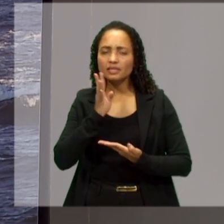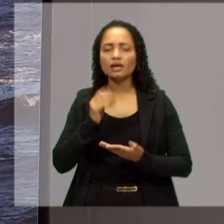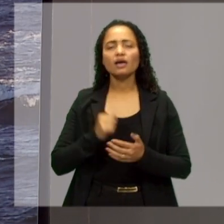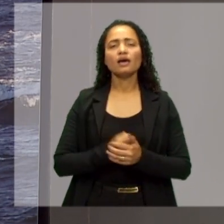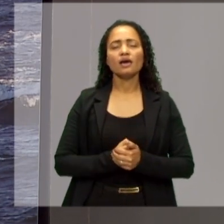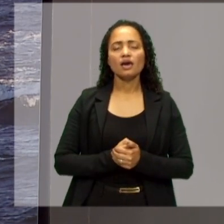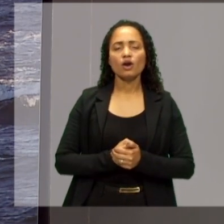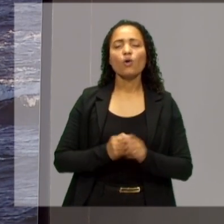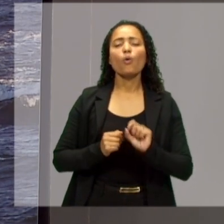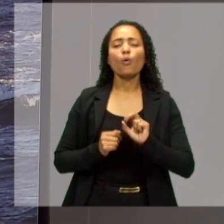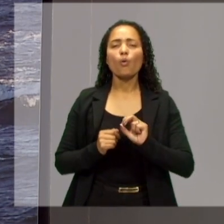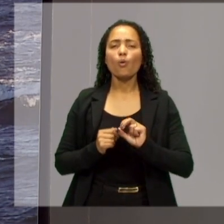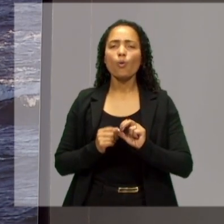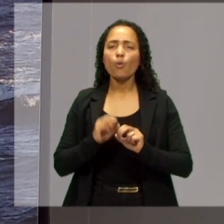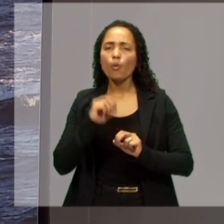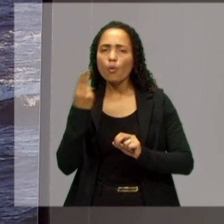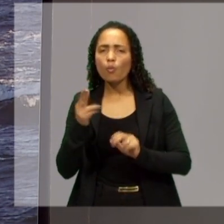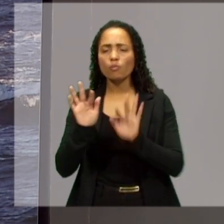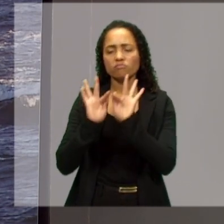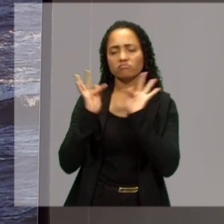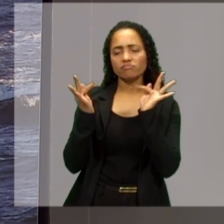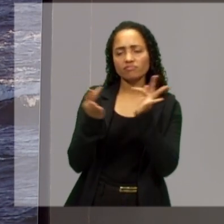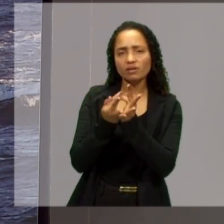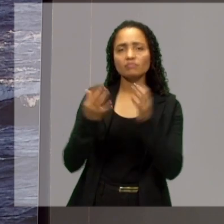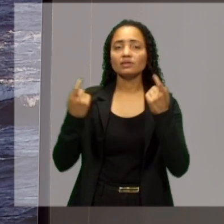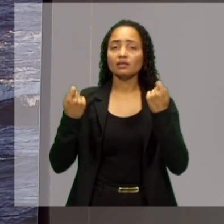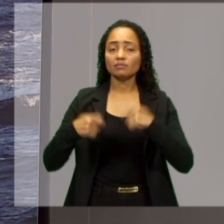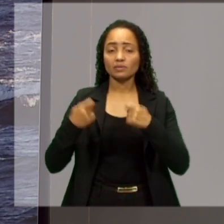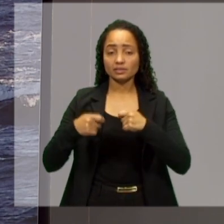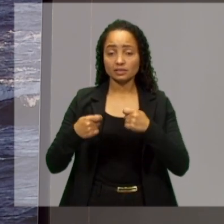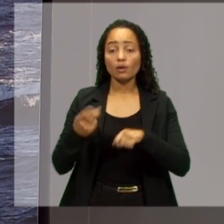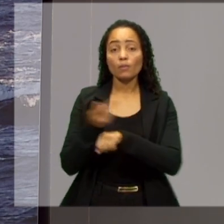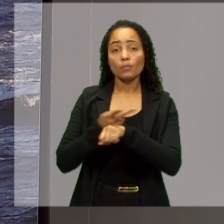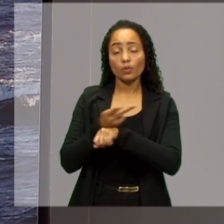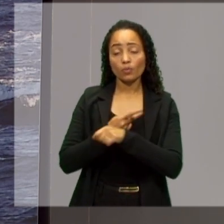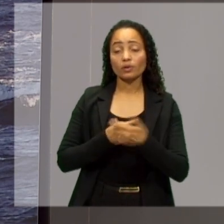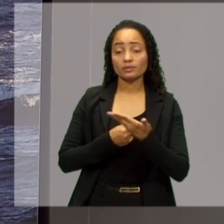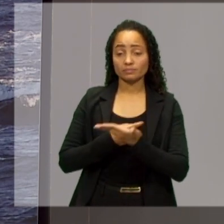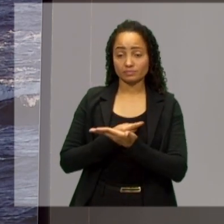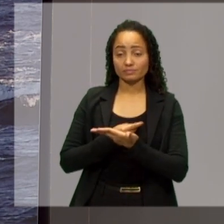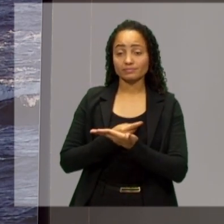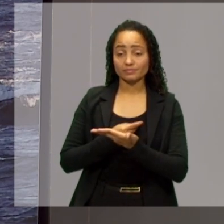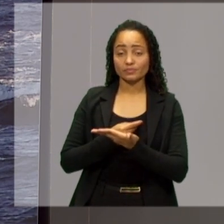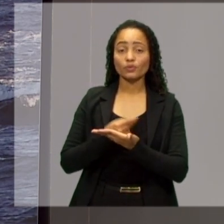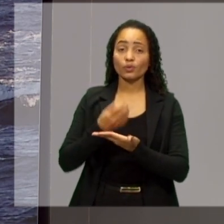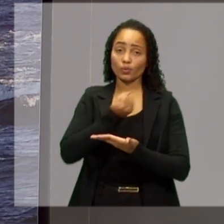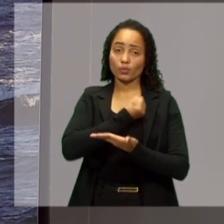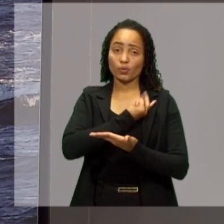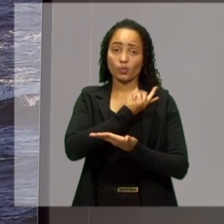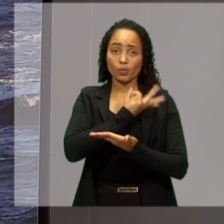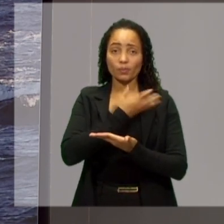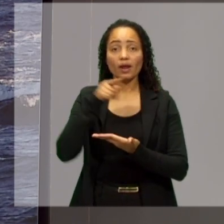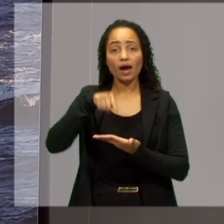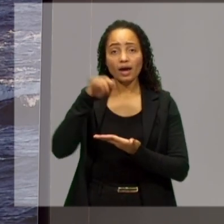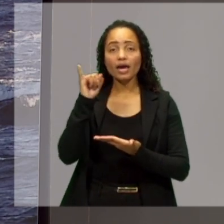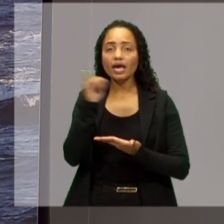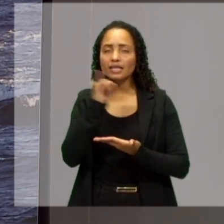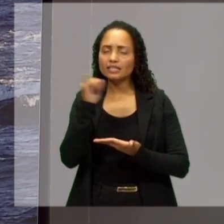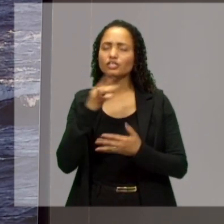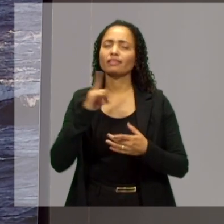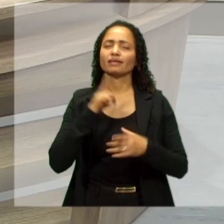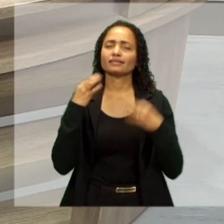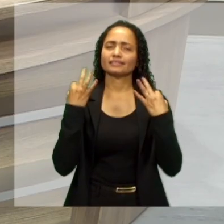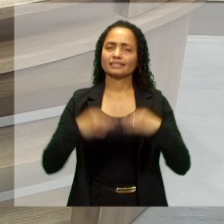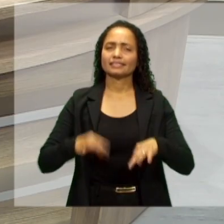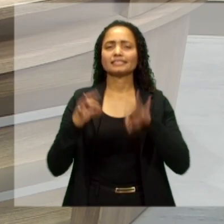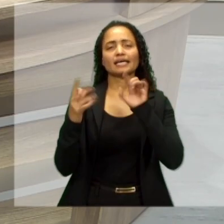tem algum caso de algum familiar que esteja necessitando, procura a Defensoria Pública, que aqui em Itajaí eu tenho certeza que vai ser muito